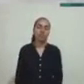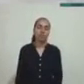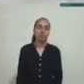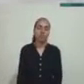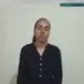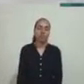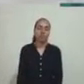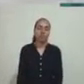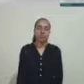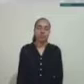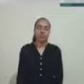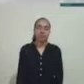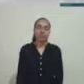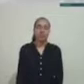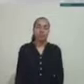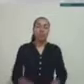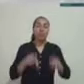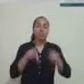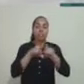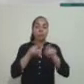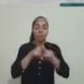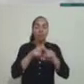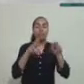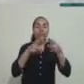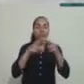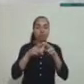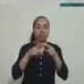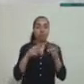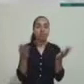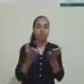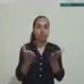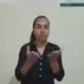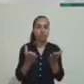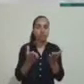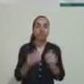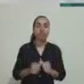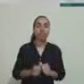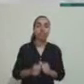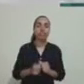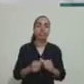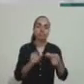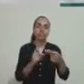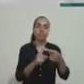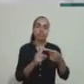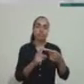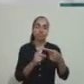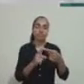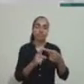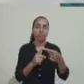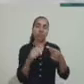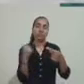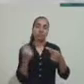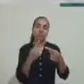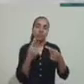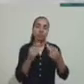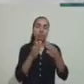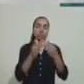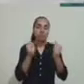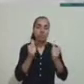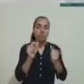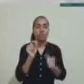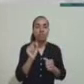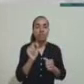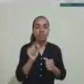Gostaria também de falar um pouquinho dos requerimentos de hoje. O primeiro, a gente está solicitando à